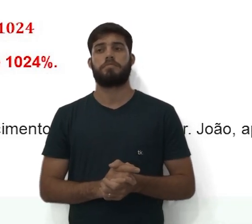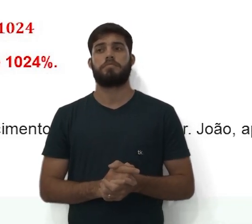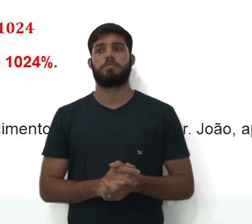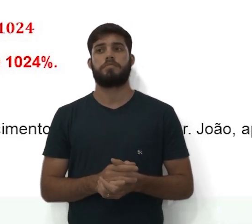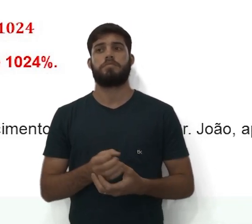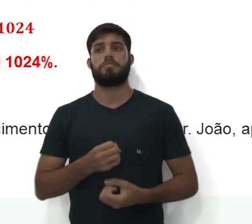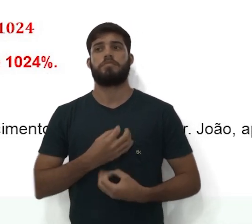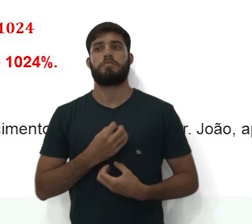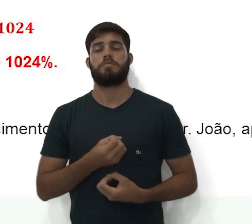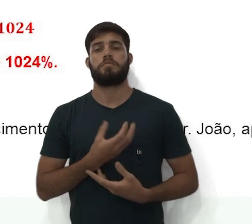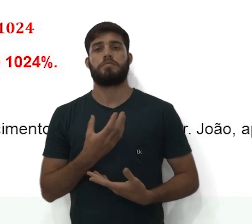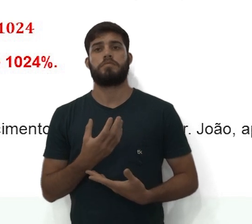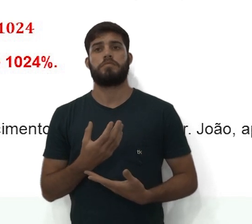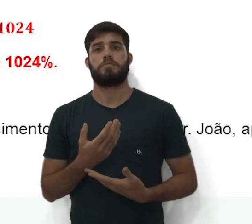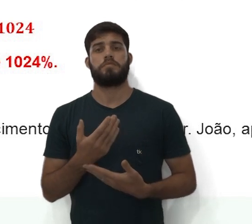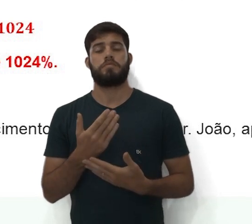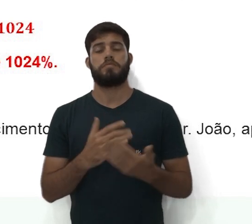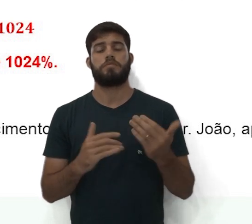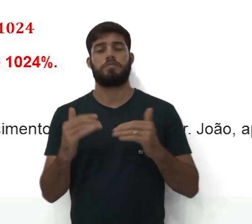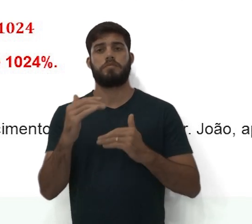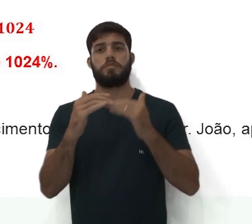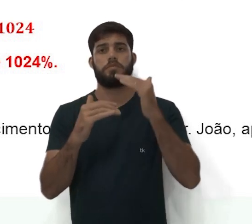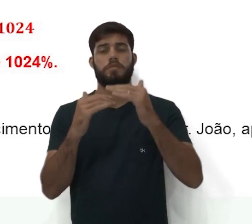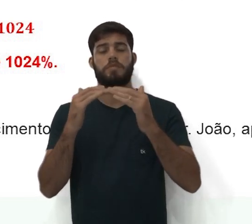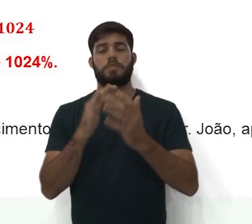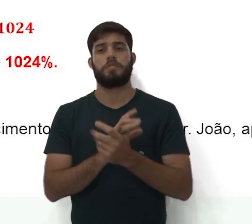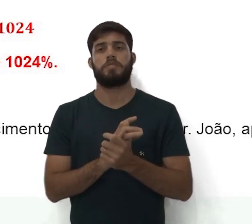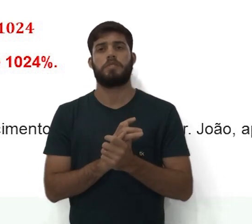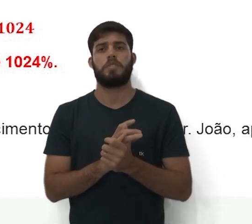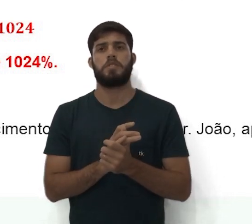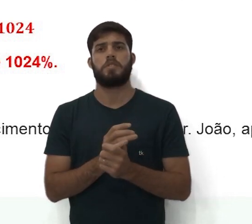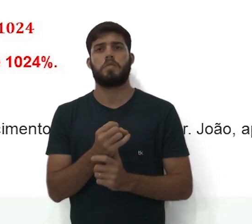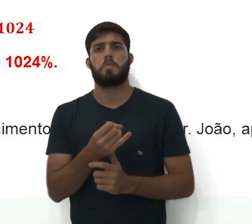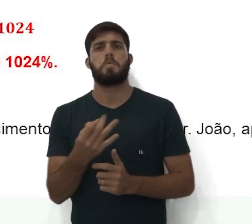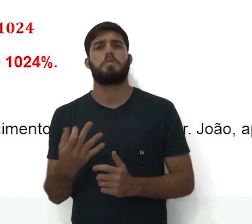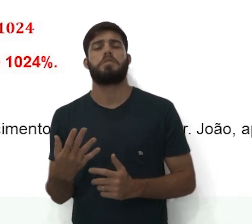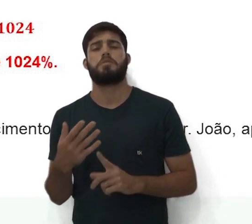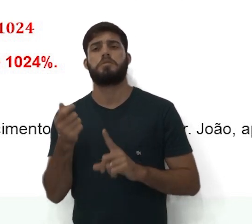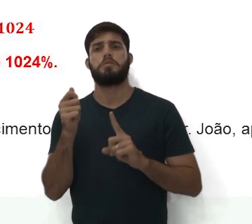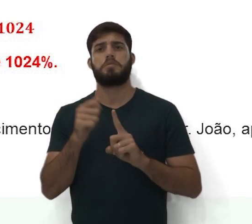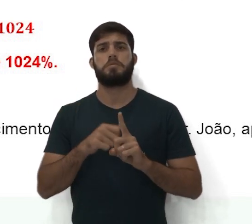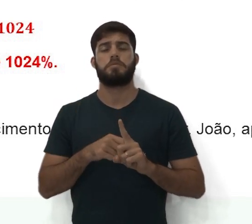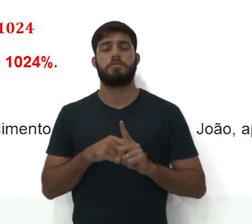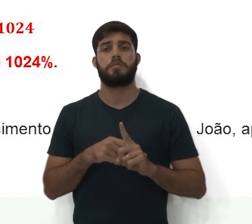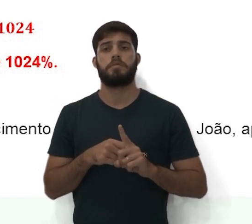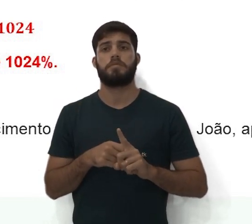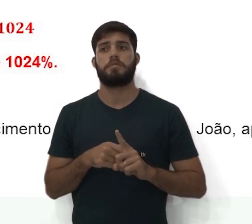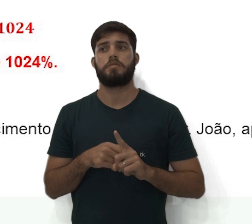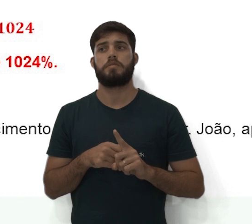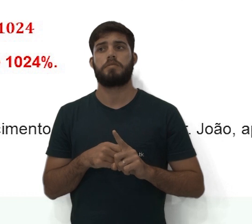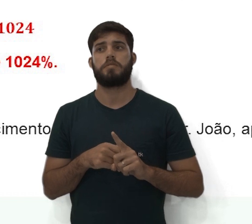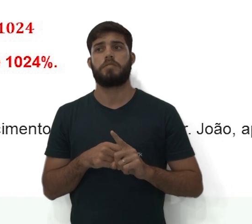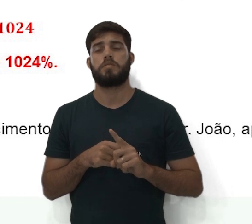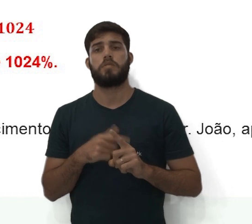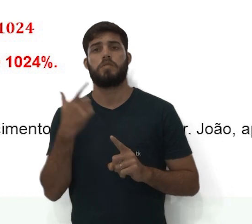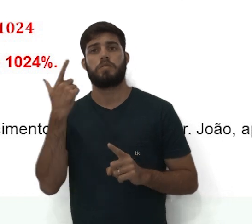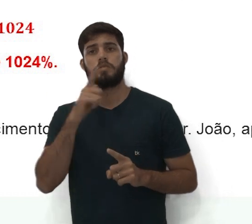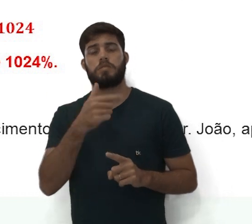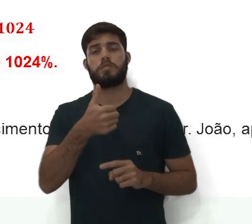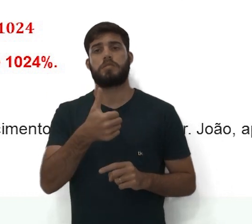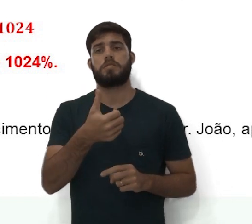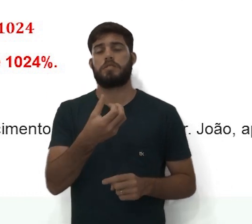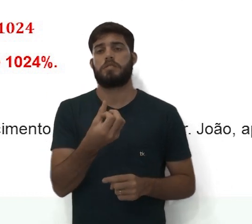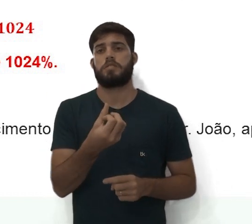com a expressão que representa o crescimento da empresa do Sr. João, em quantos meses, né, após quanto tempo ela vai atingir